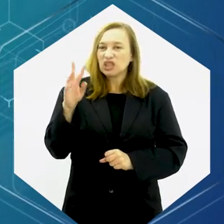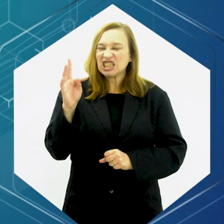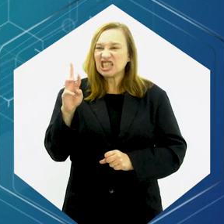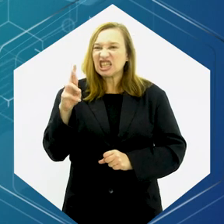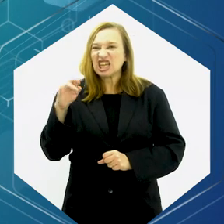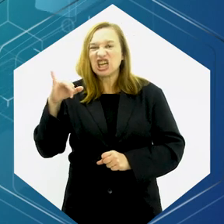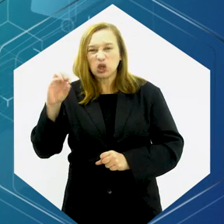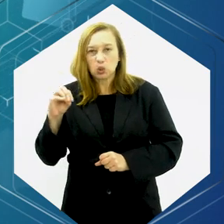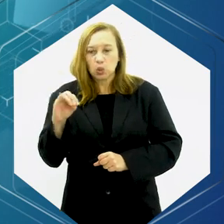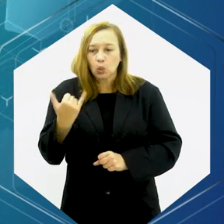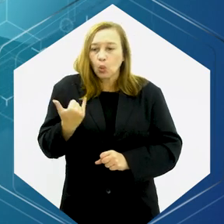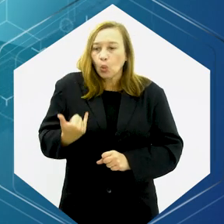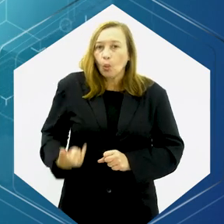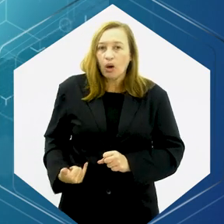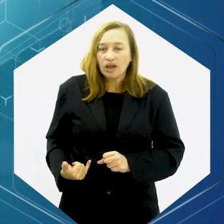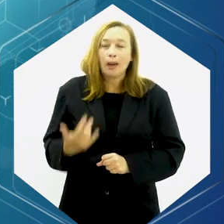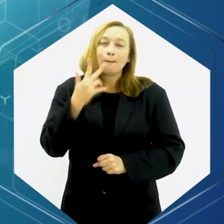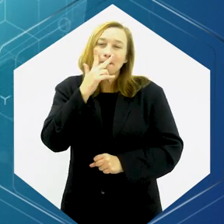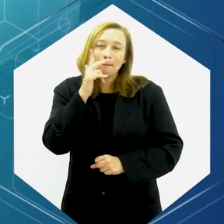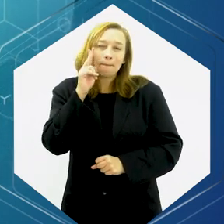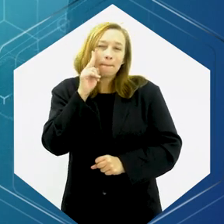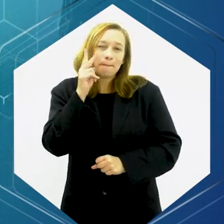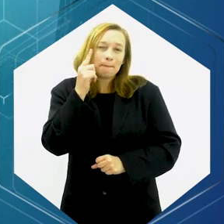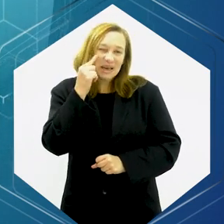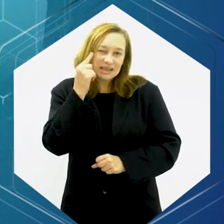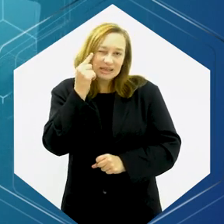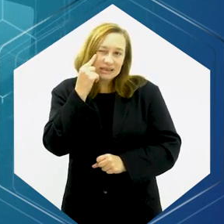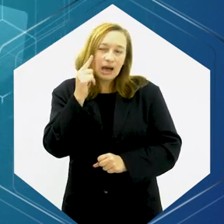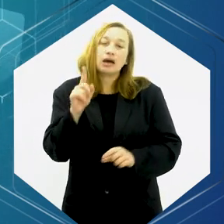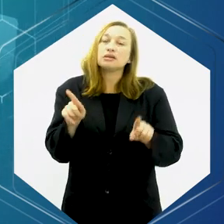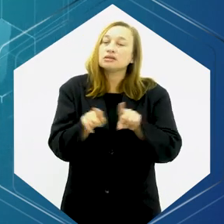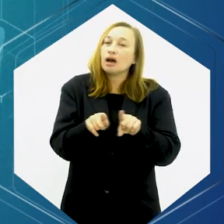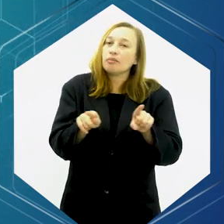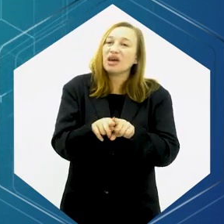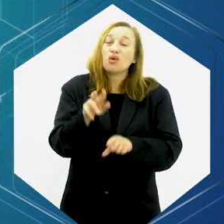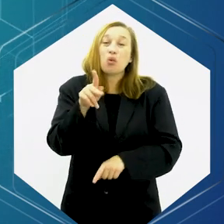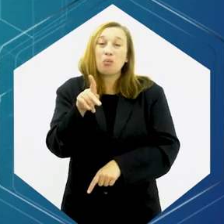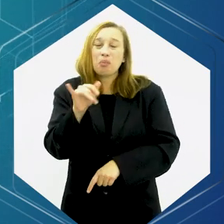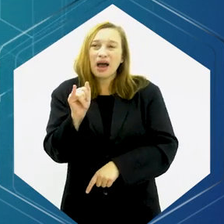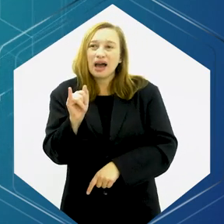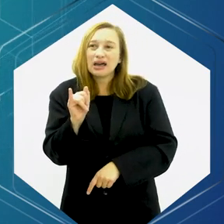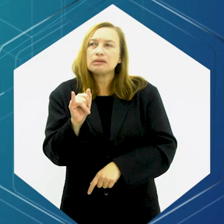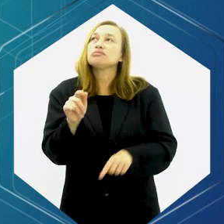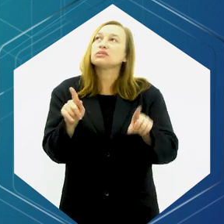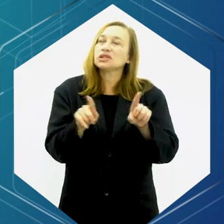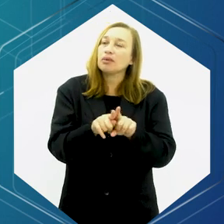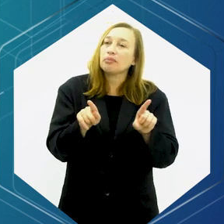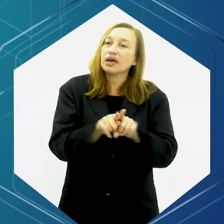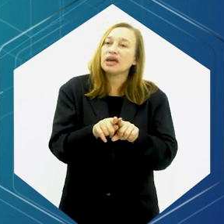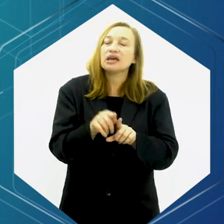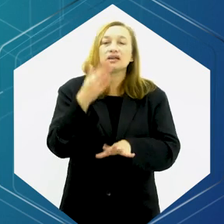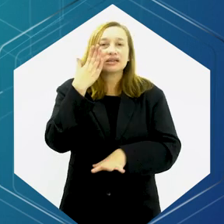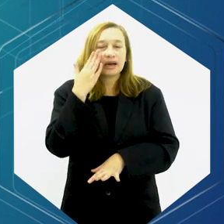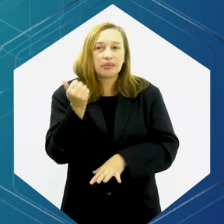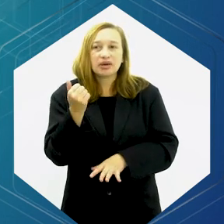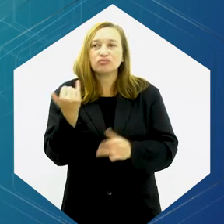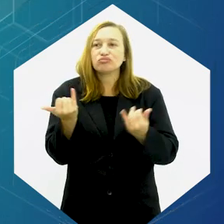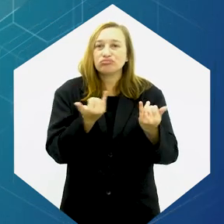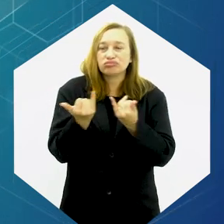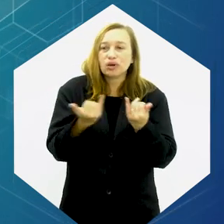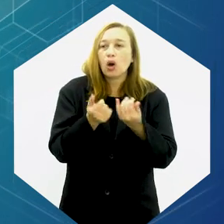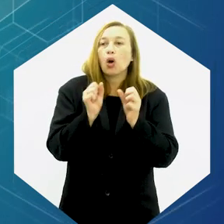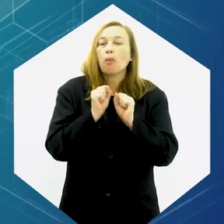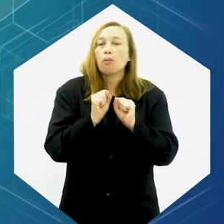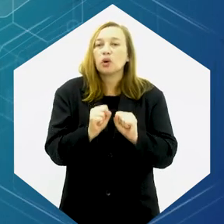tá então isso é muito importante na família E além disso né Eh os pais também